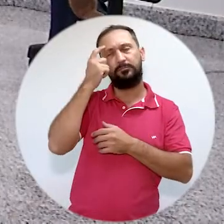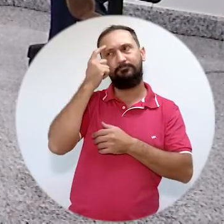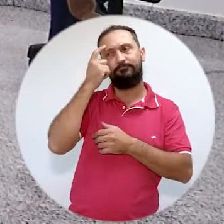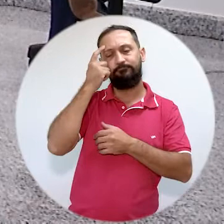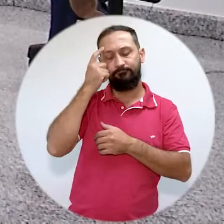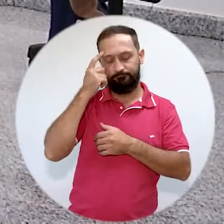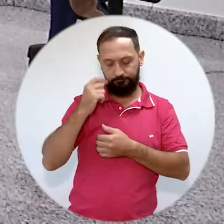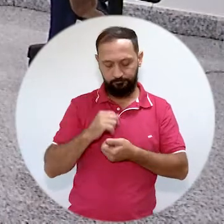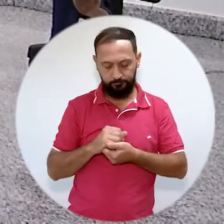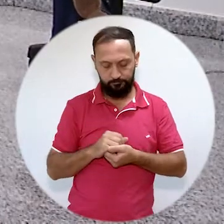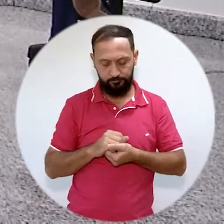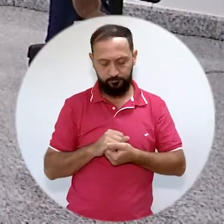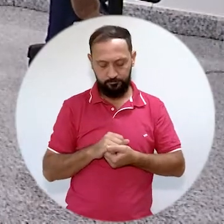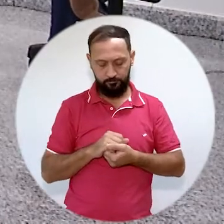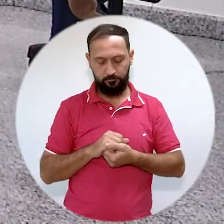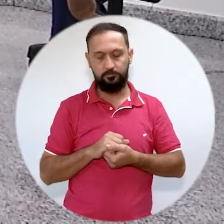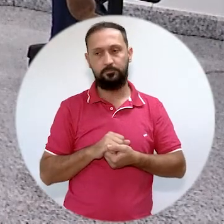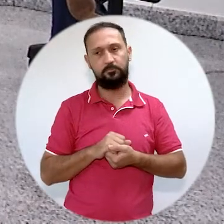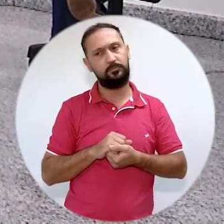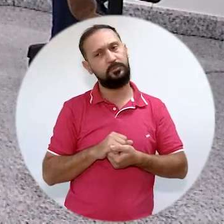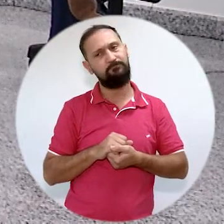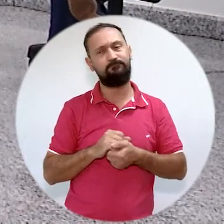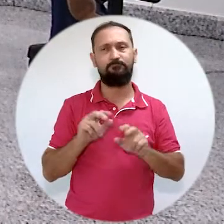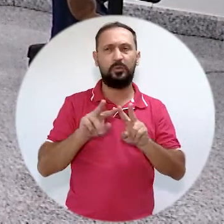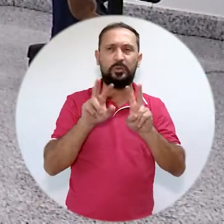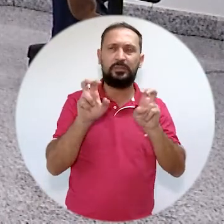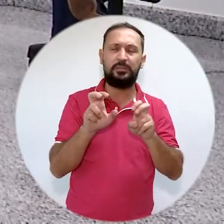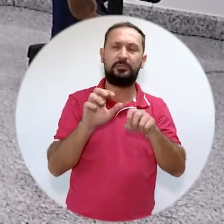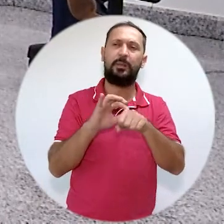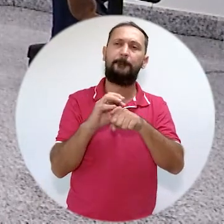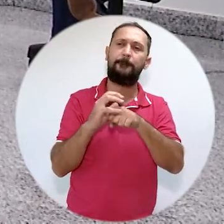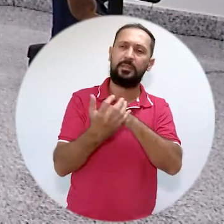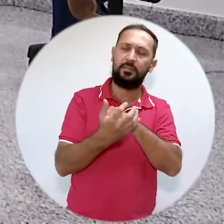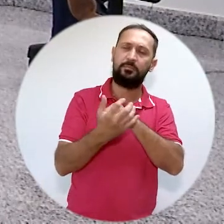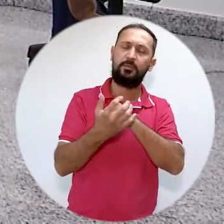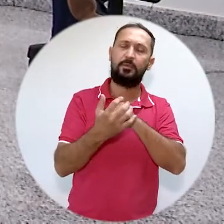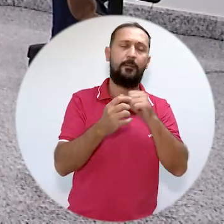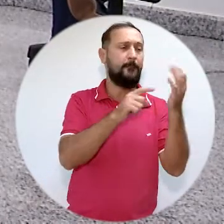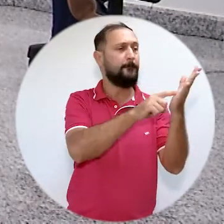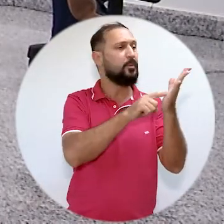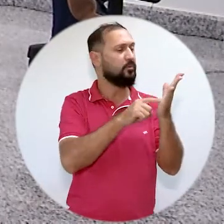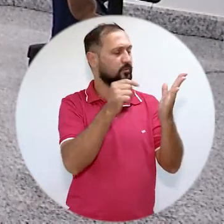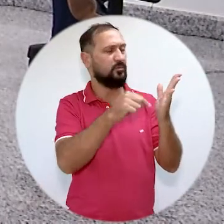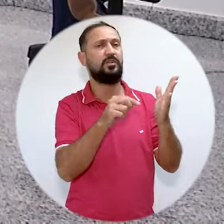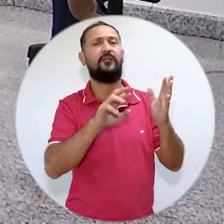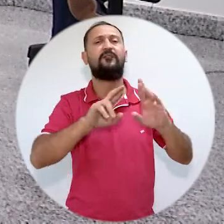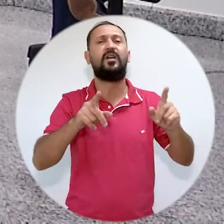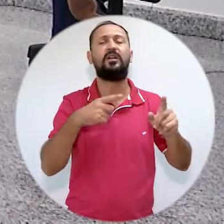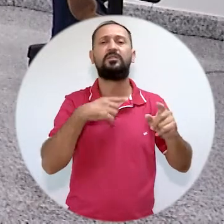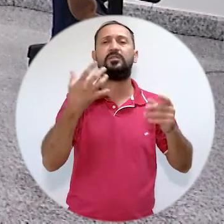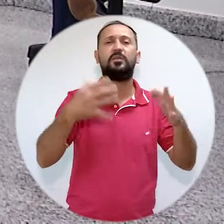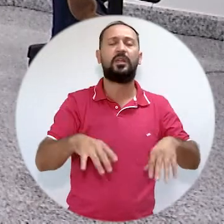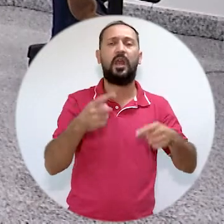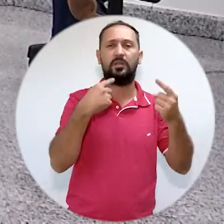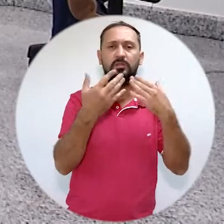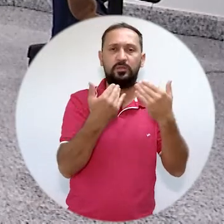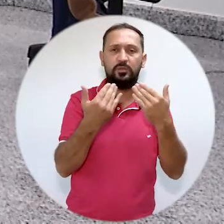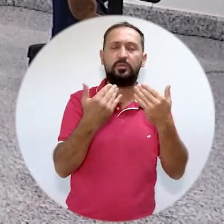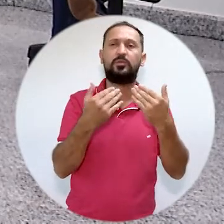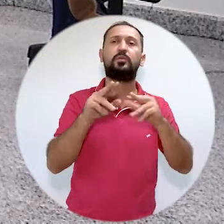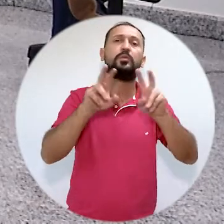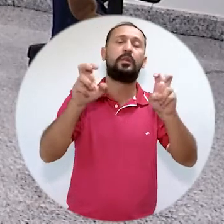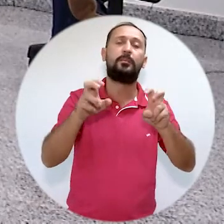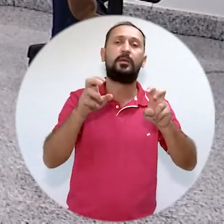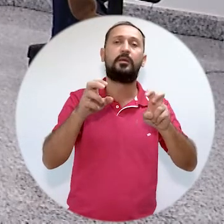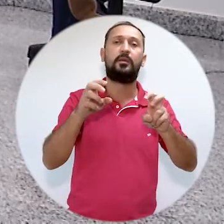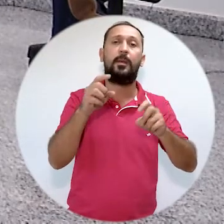é o seguinte, a questão da pandemia nos colocou diante de algo que é inevitável, né? Que a gente evita discutir na nossa cultura,